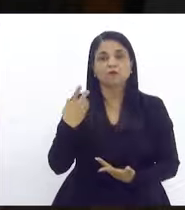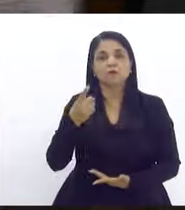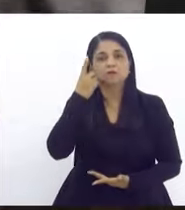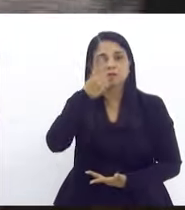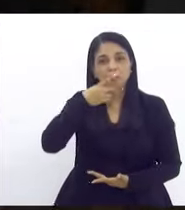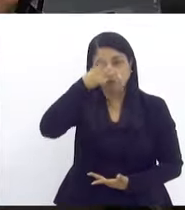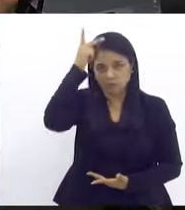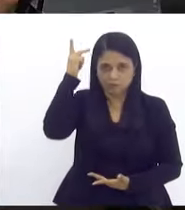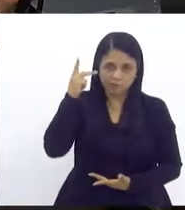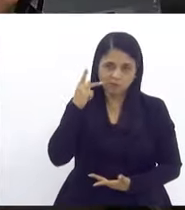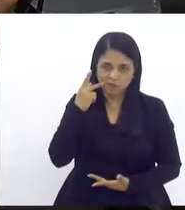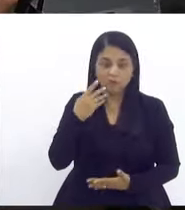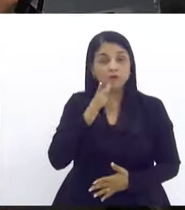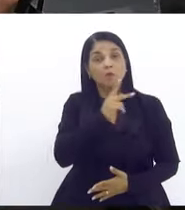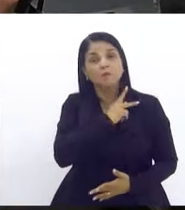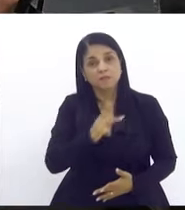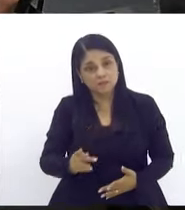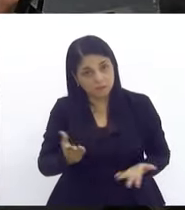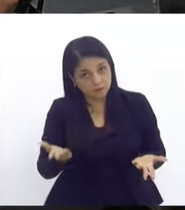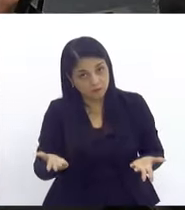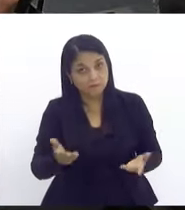Paulo. Senhora Presidente, eu poderia